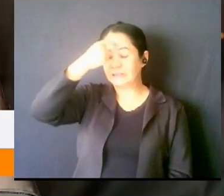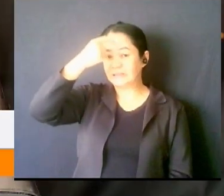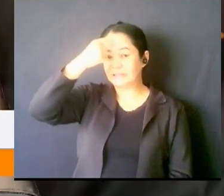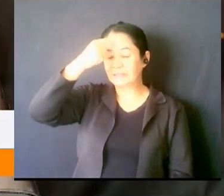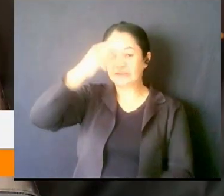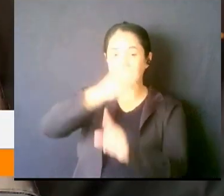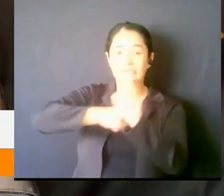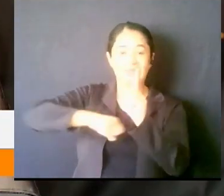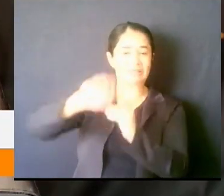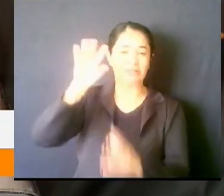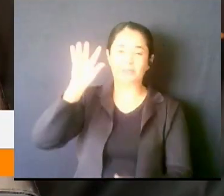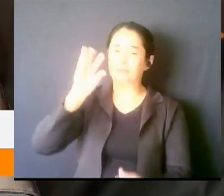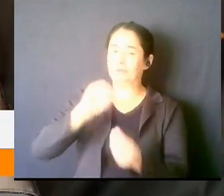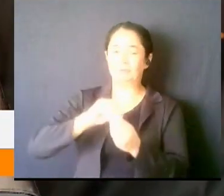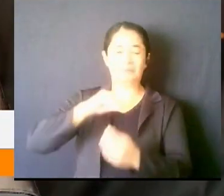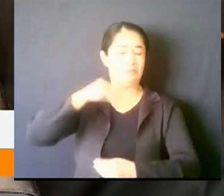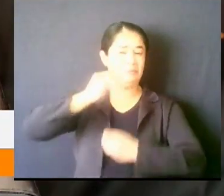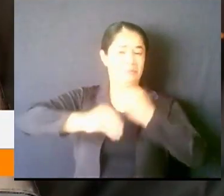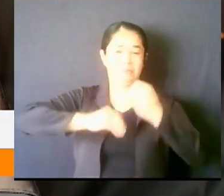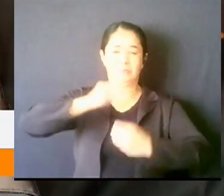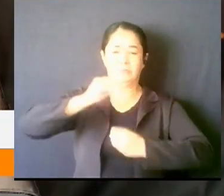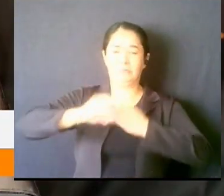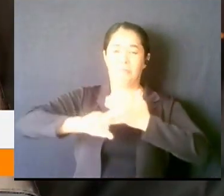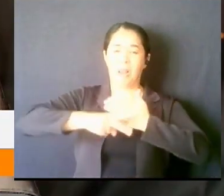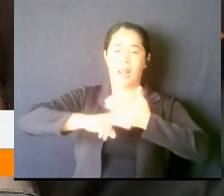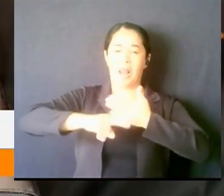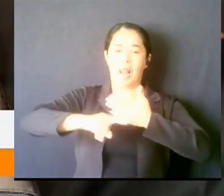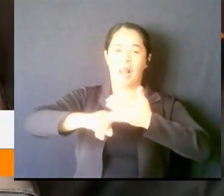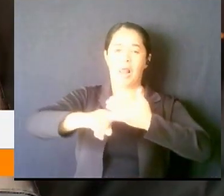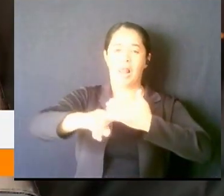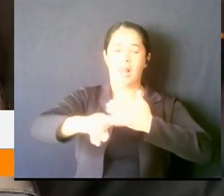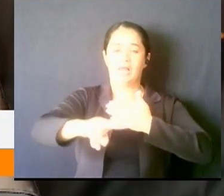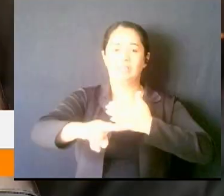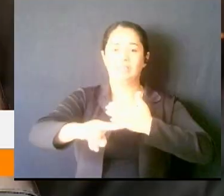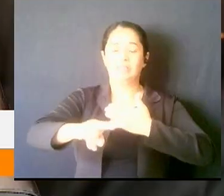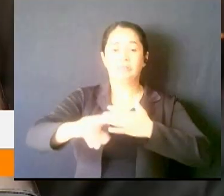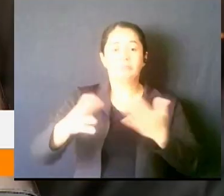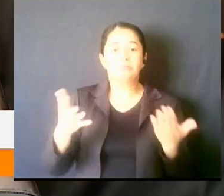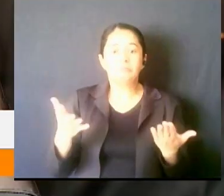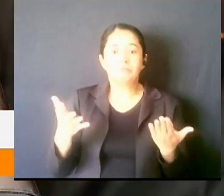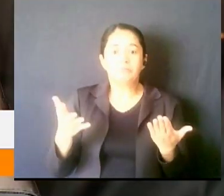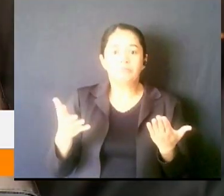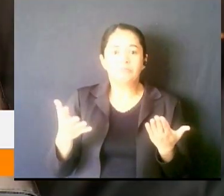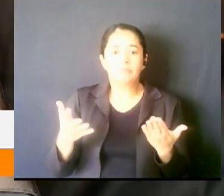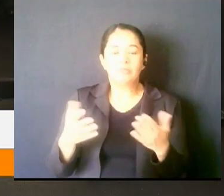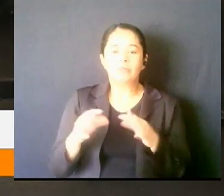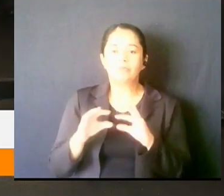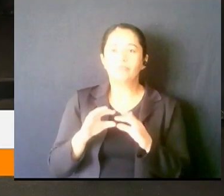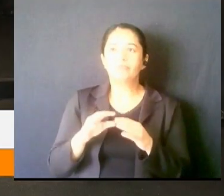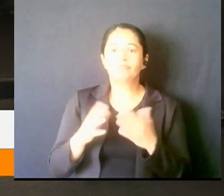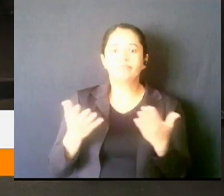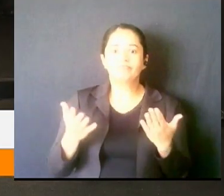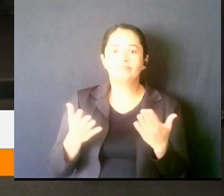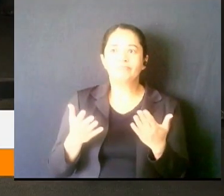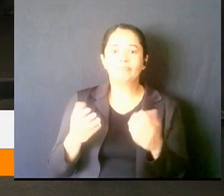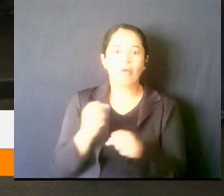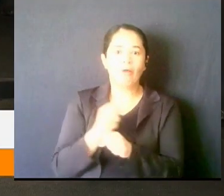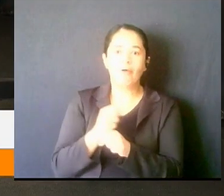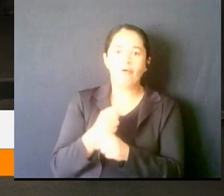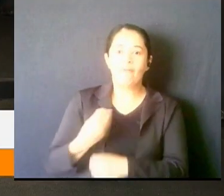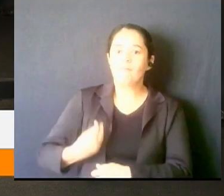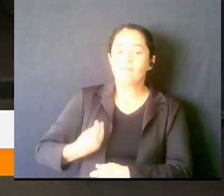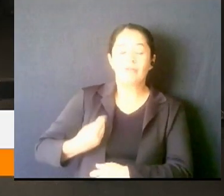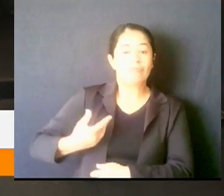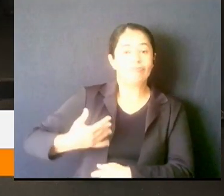de consequências, de situações e que vai perdurar aí para a vida toda, porque é